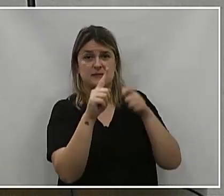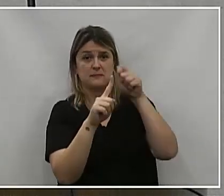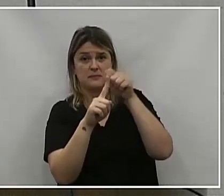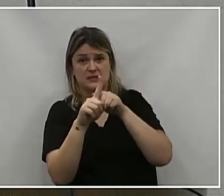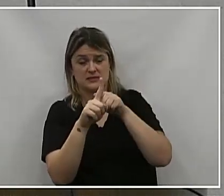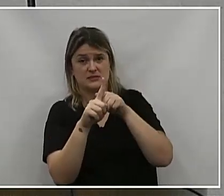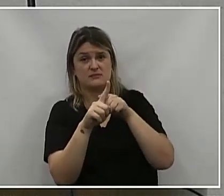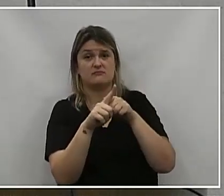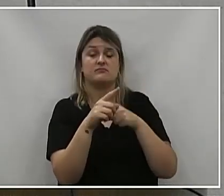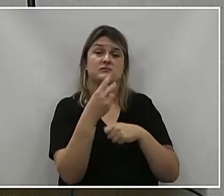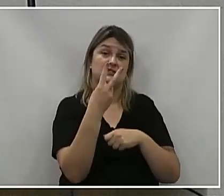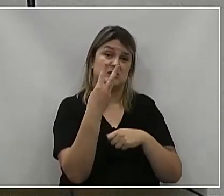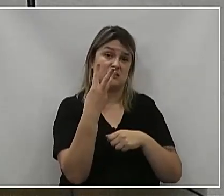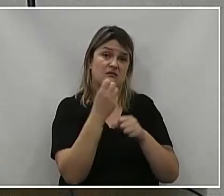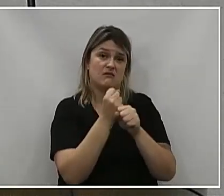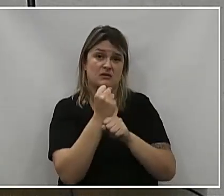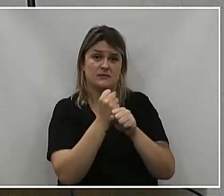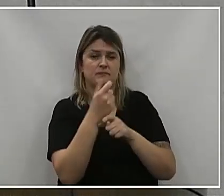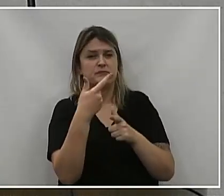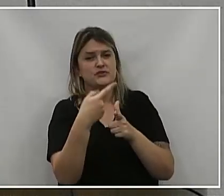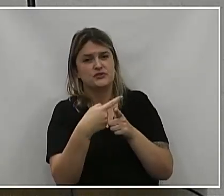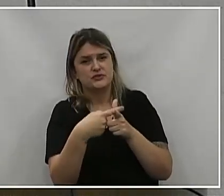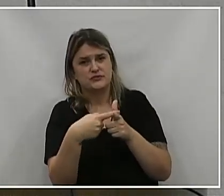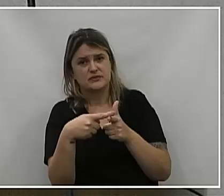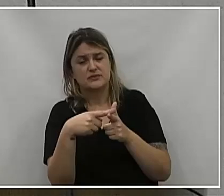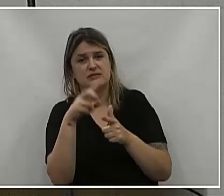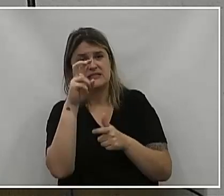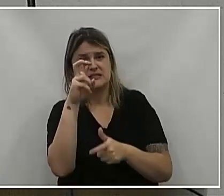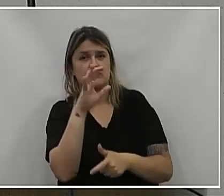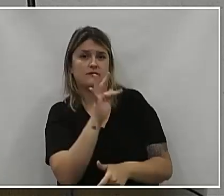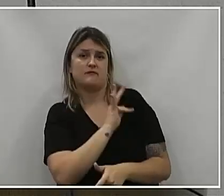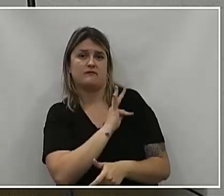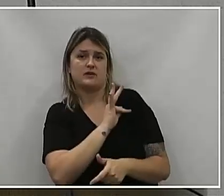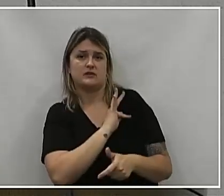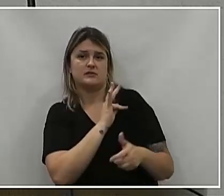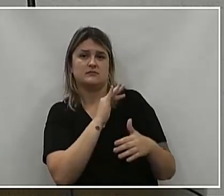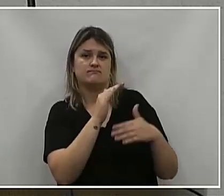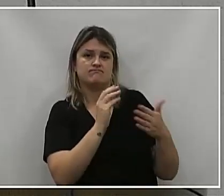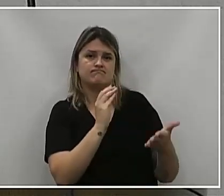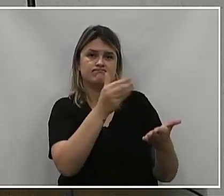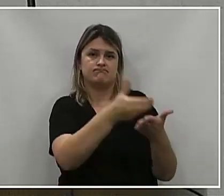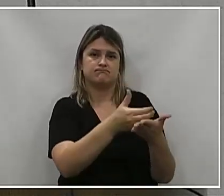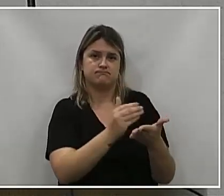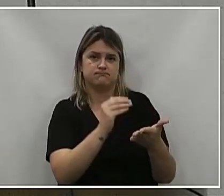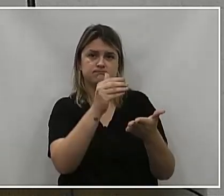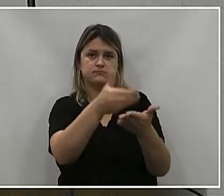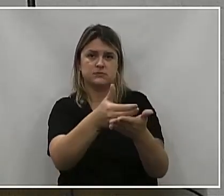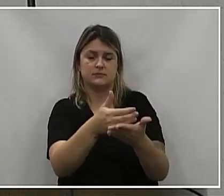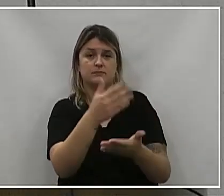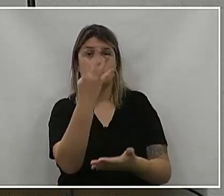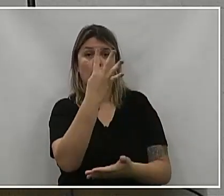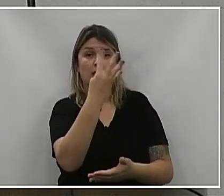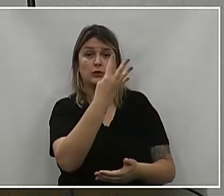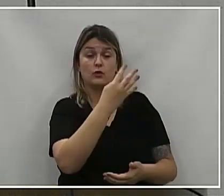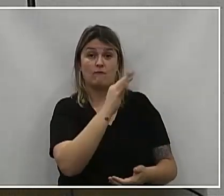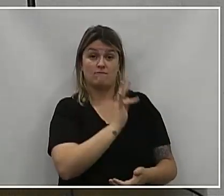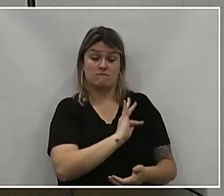seja, 23 anos, divididos em 5 fases de desembolso, né? As 4 primeiras